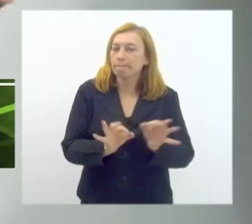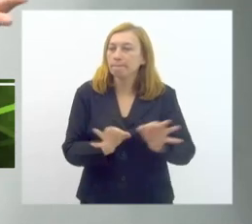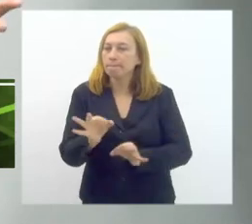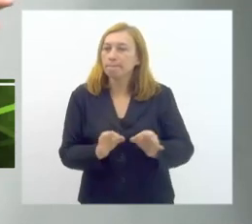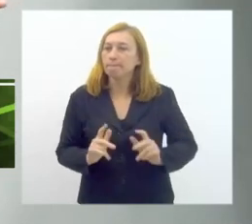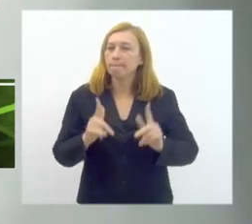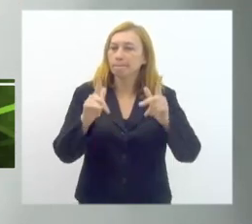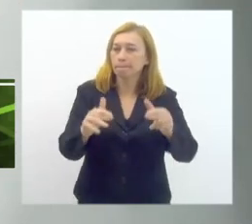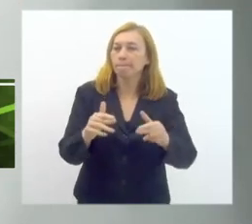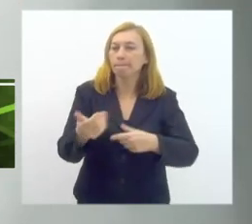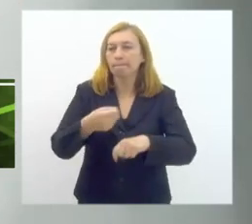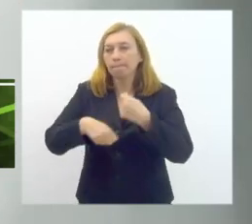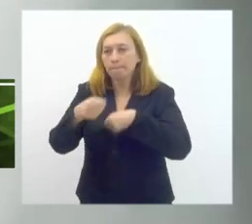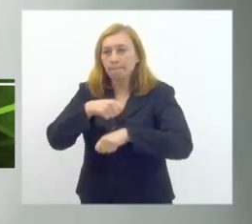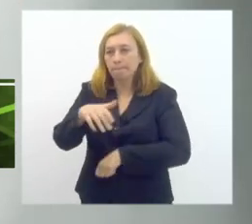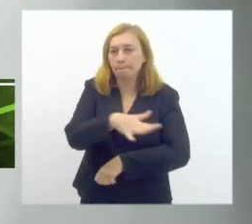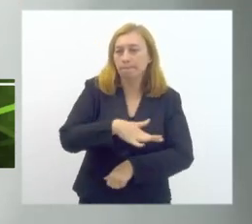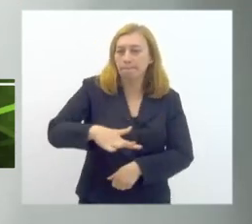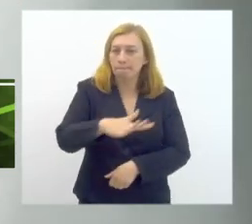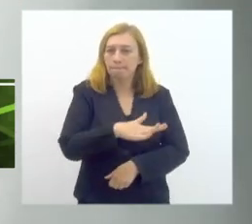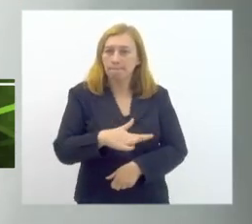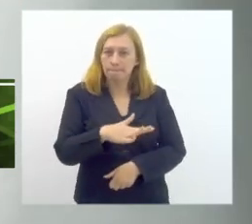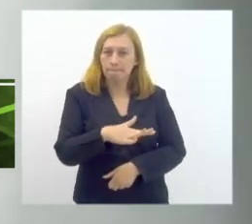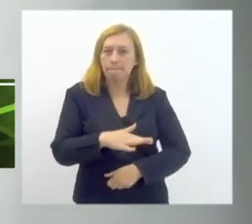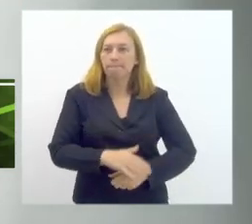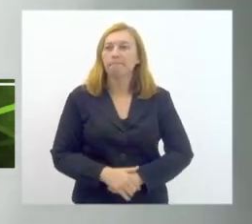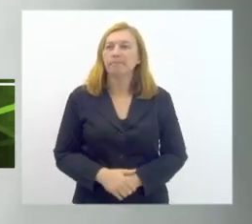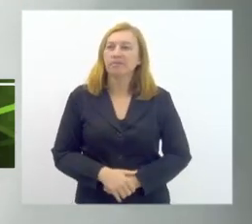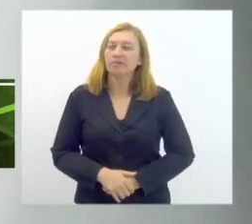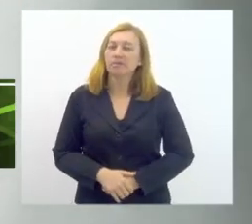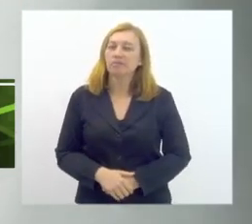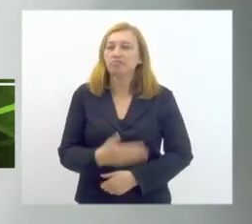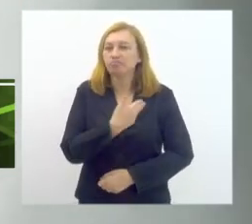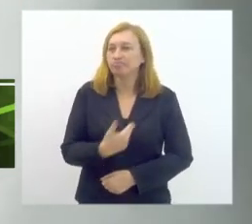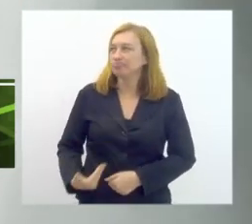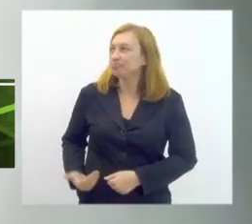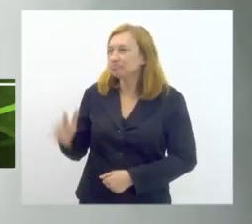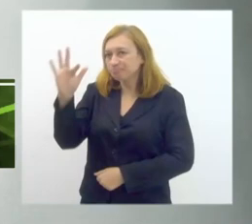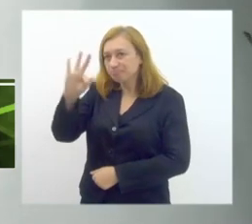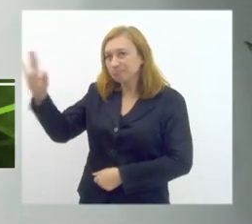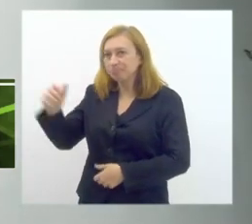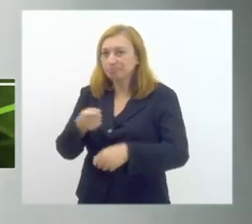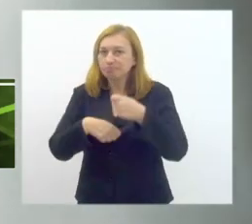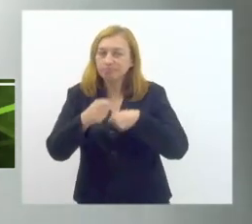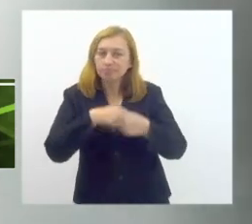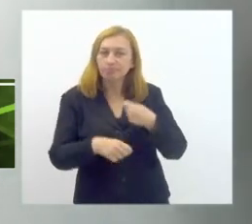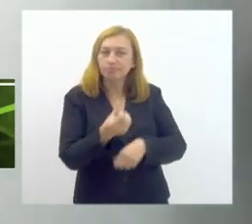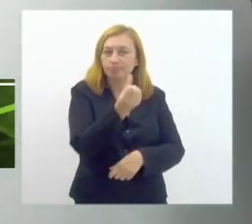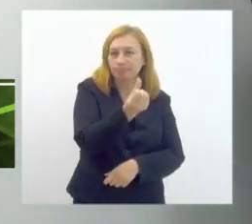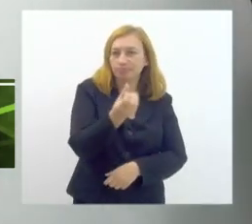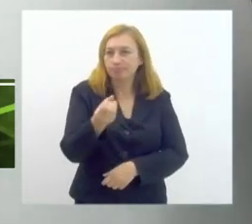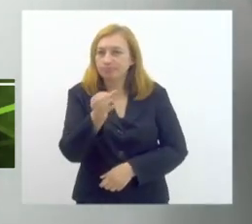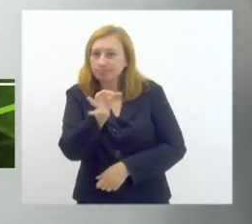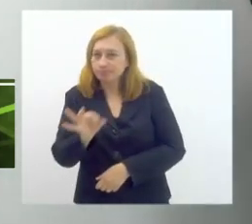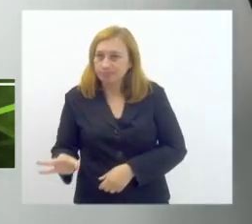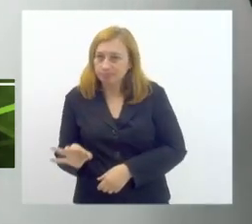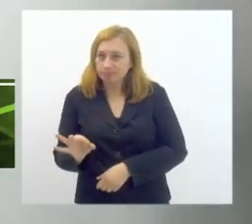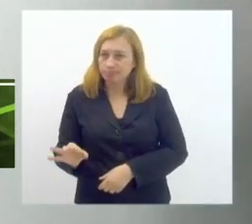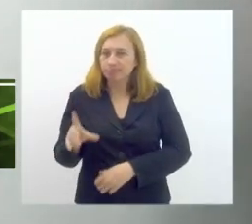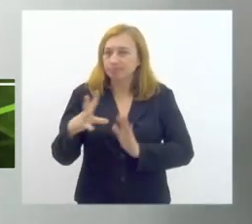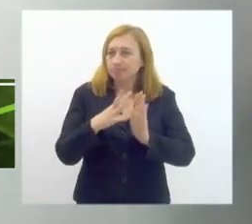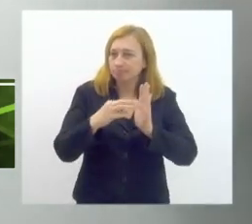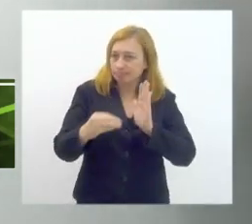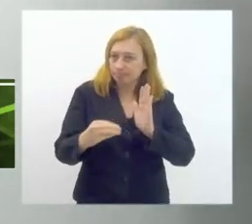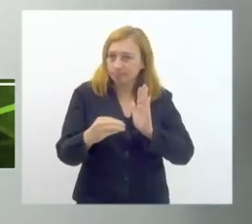parte administrativa. E isso trouxe para o governo federal uma economia de 60% naquele